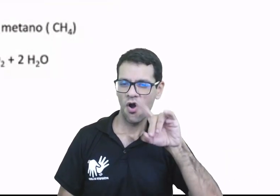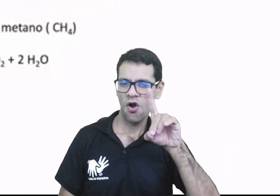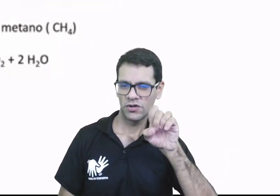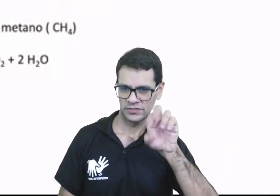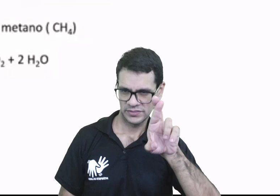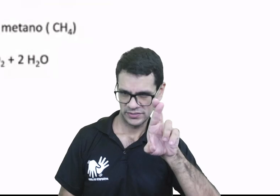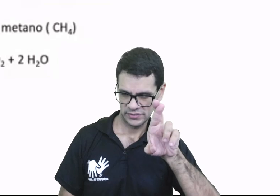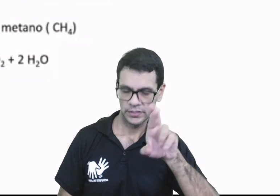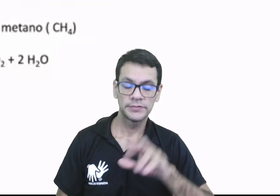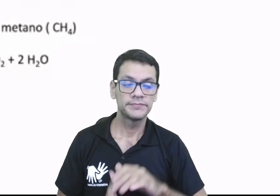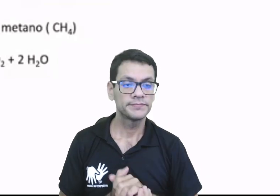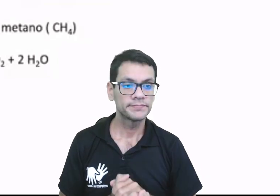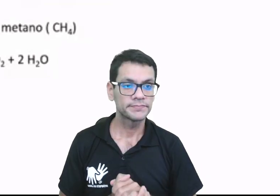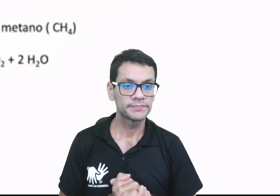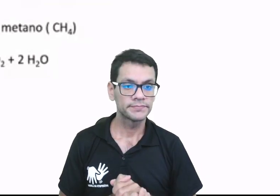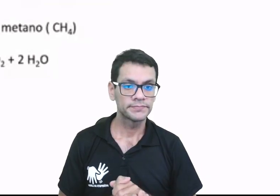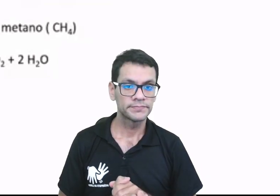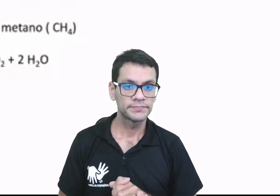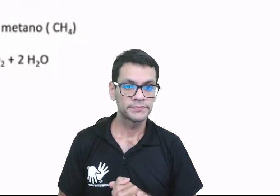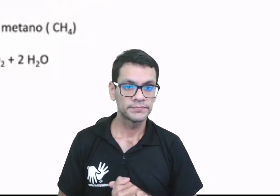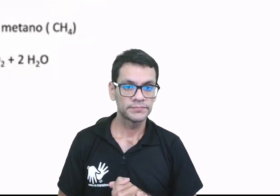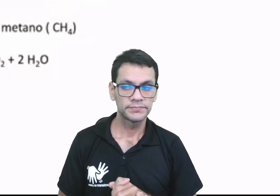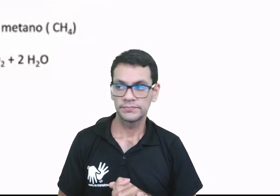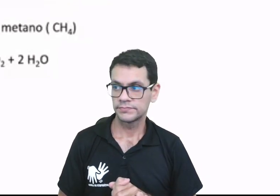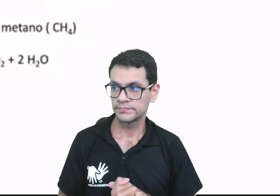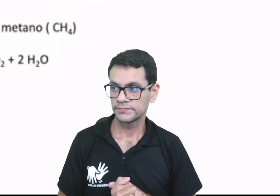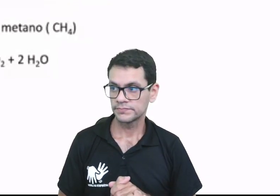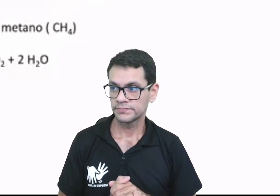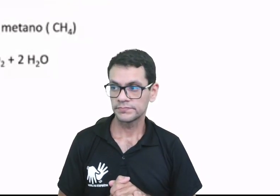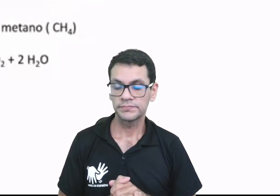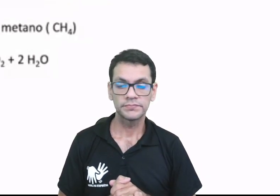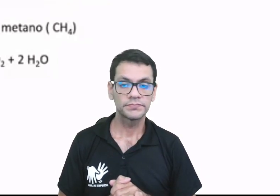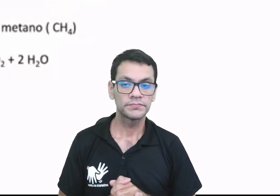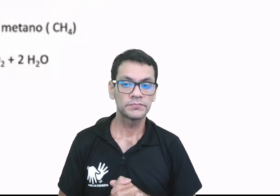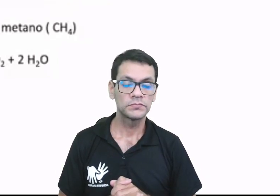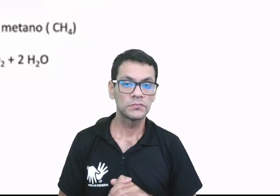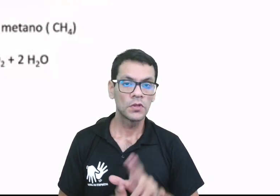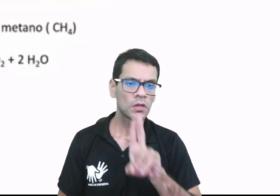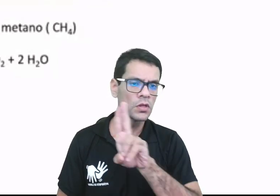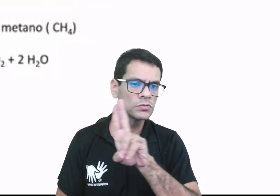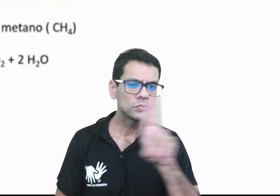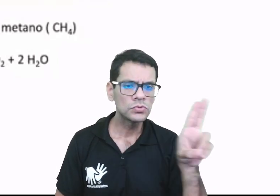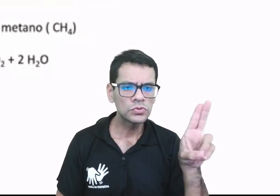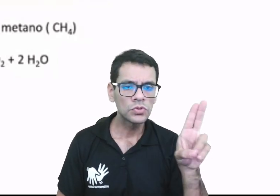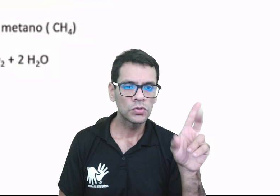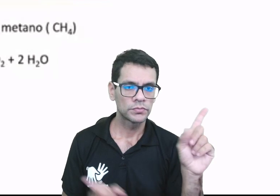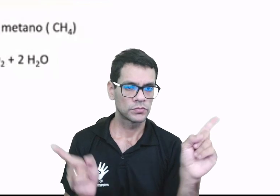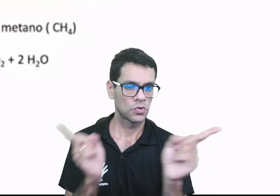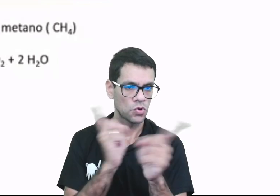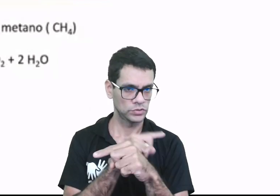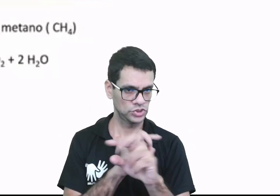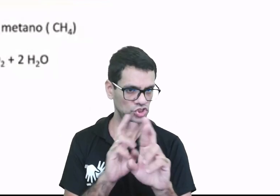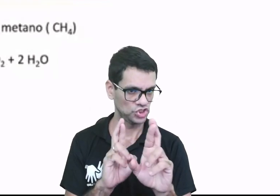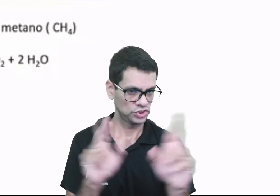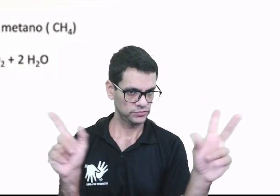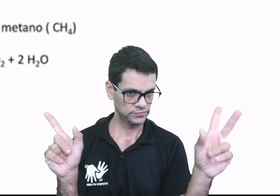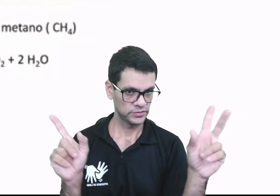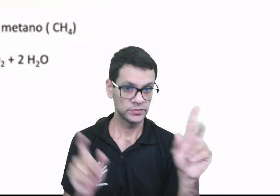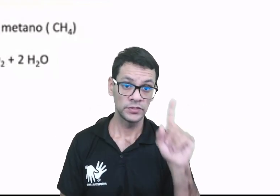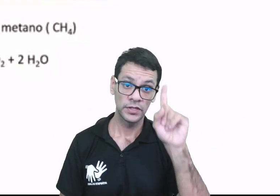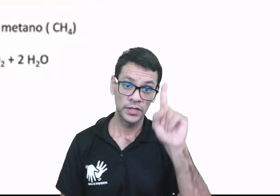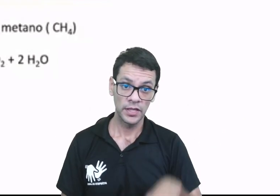alguém, aqui, ó, oxidação, ela vai receber um nome ao contrário. Ela